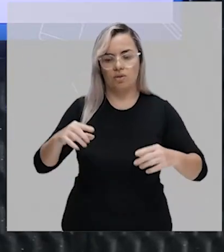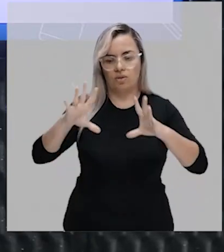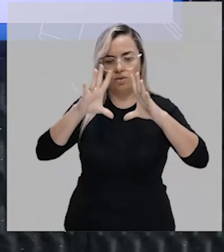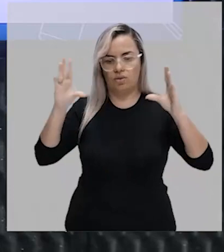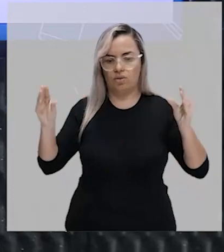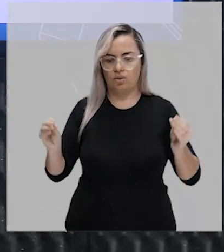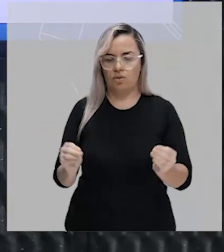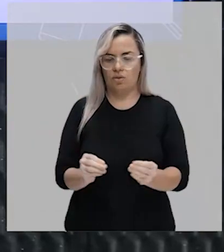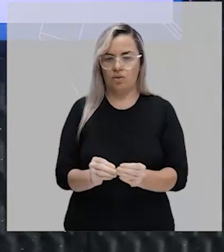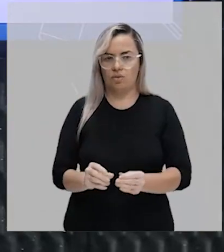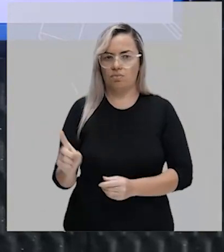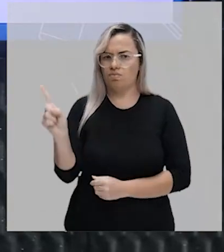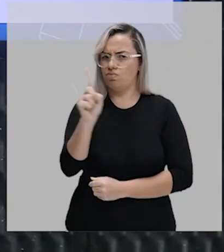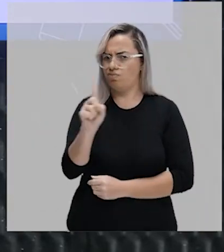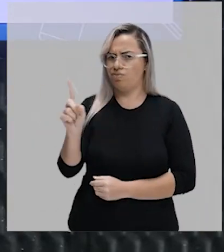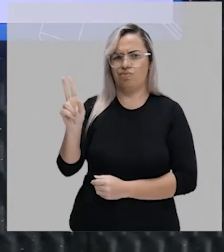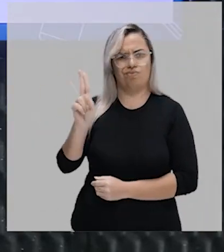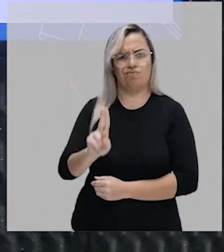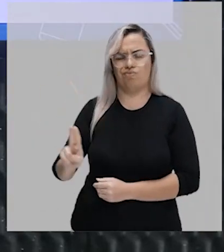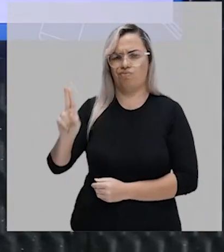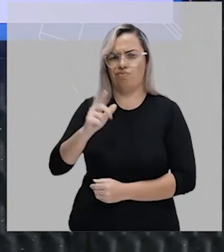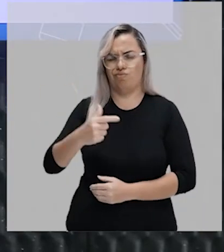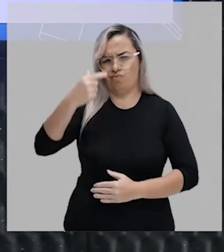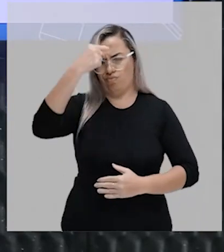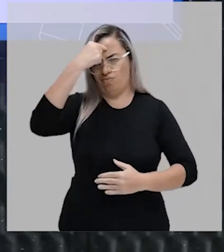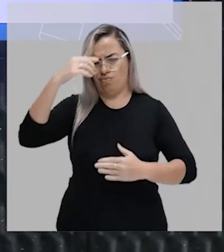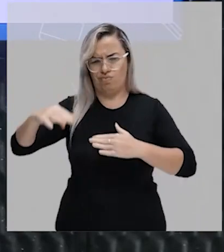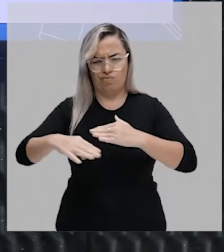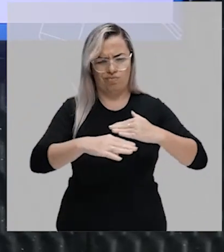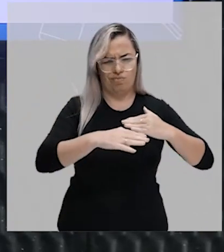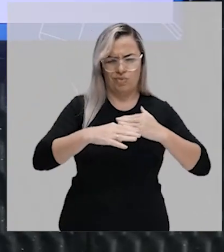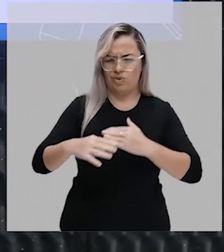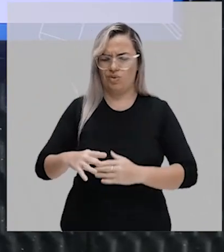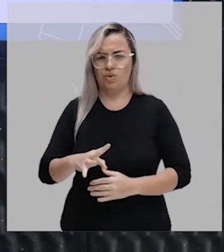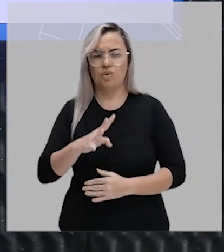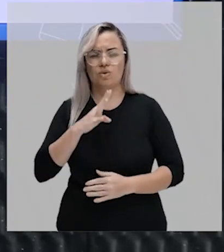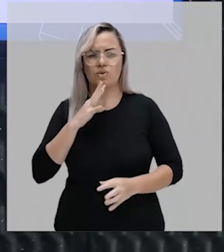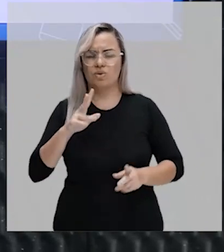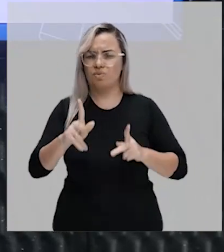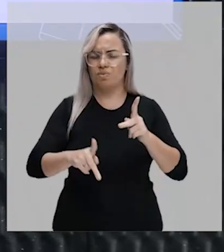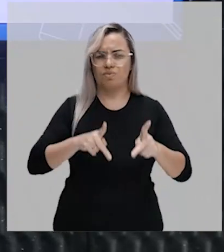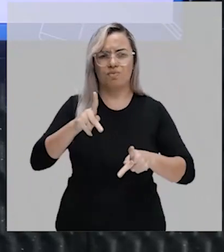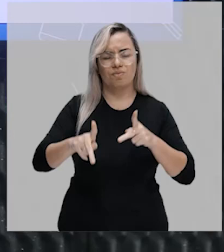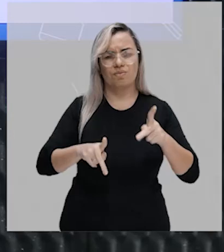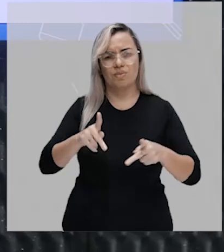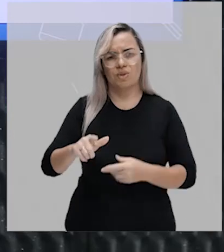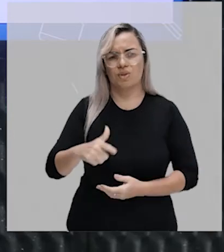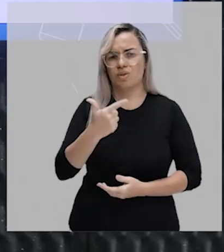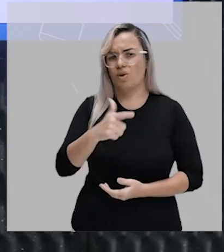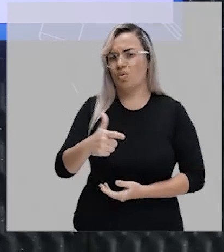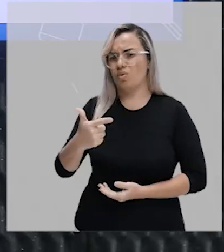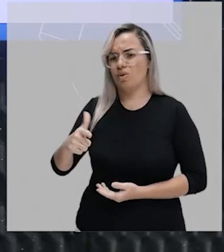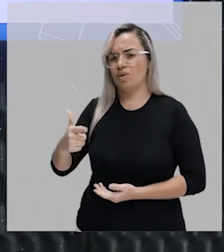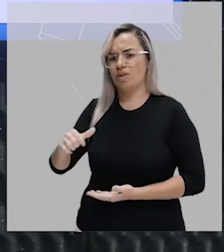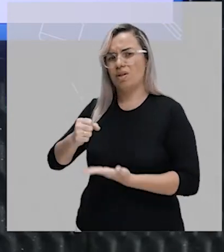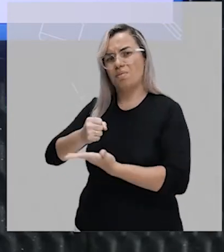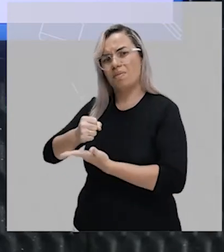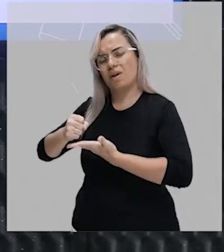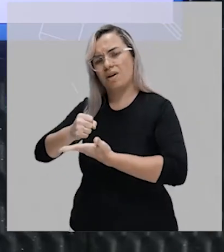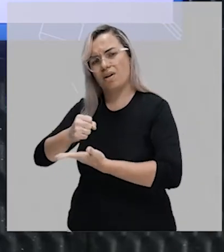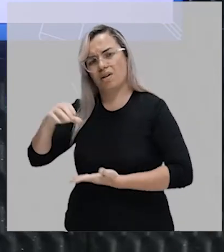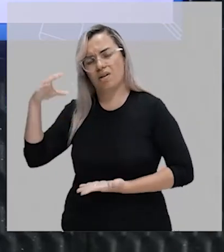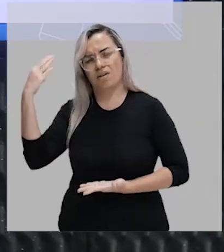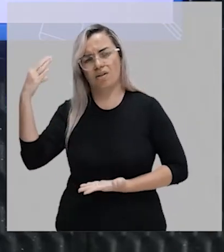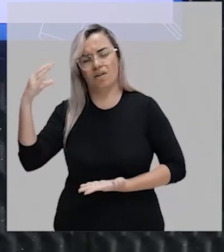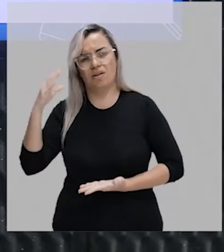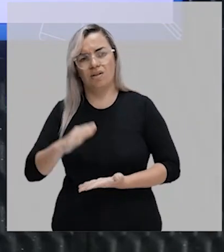não utiliza o senso comum, porque o senso comum é um conhecimento popular, né? Ele não tem base científica,